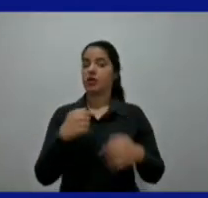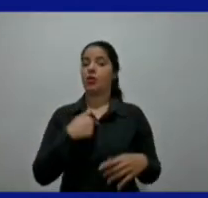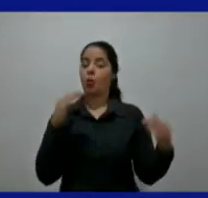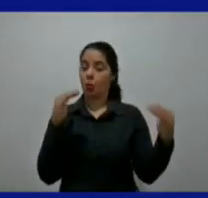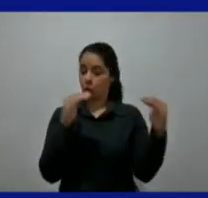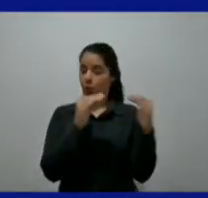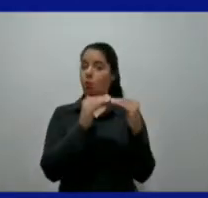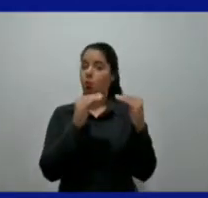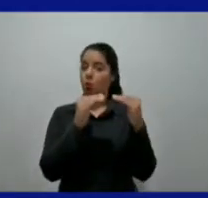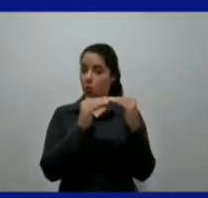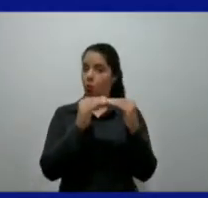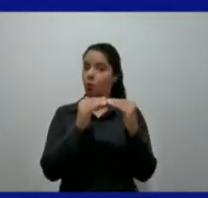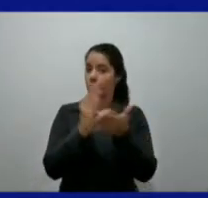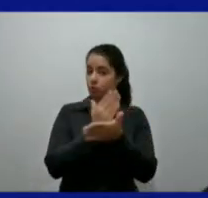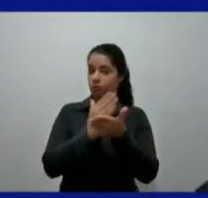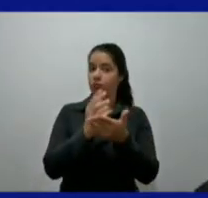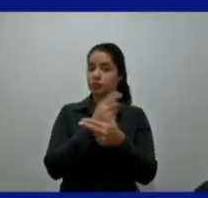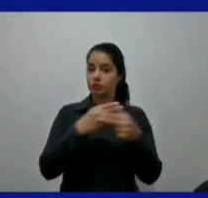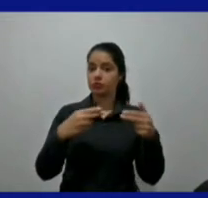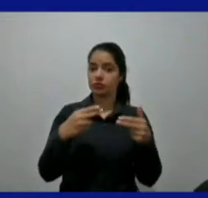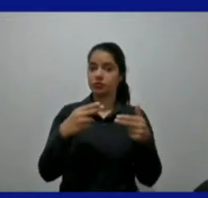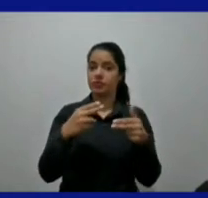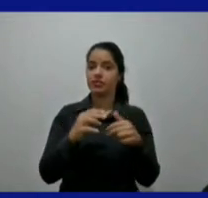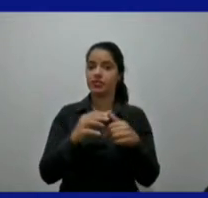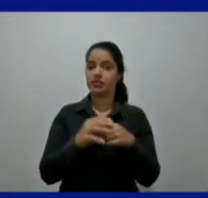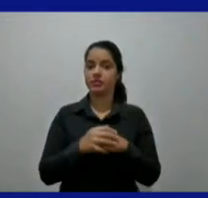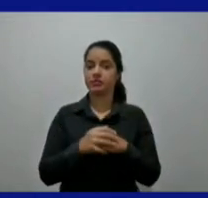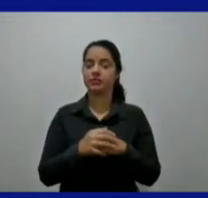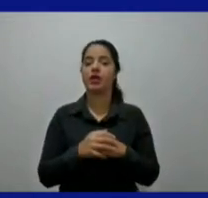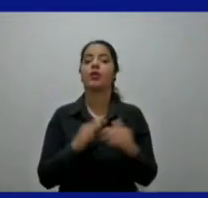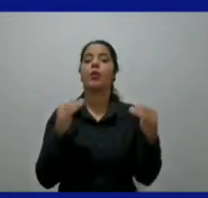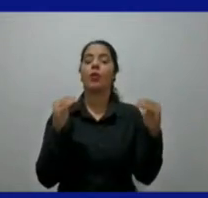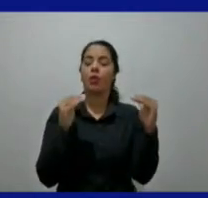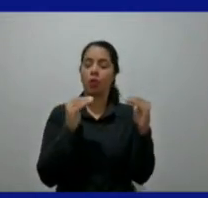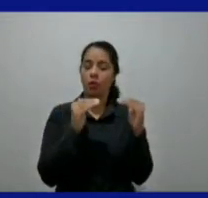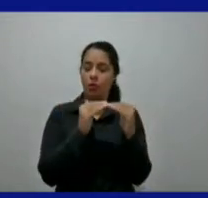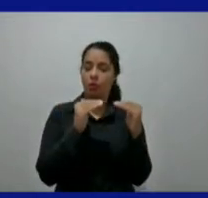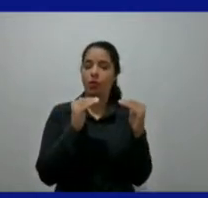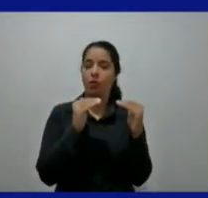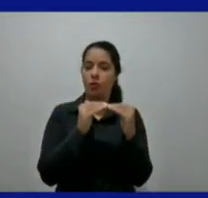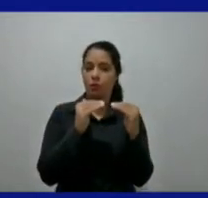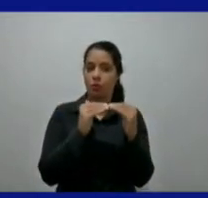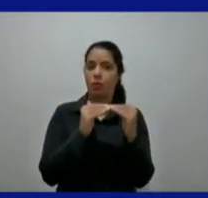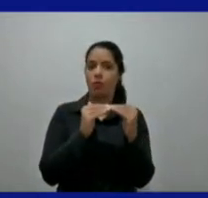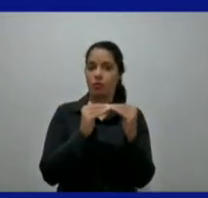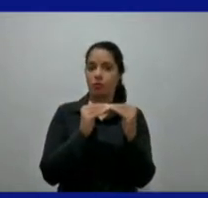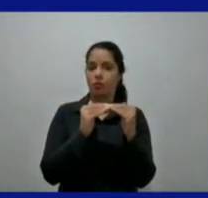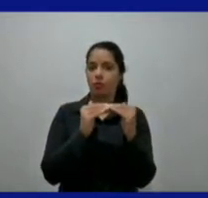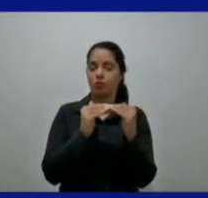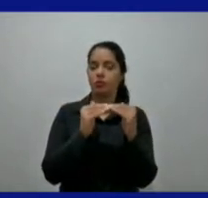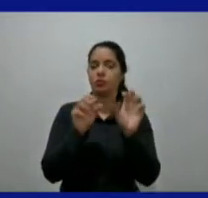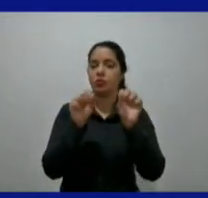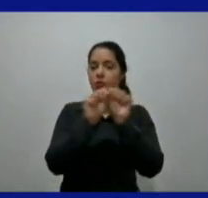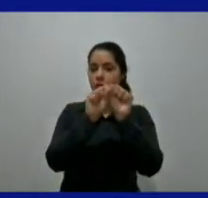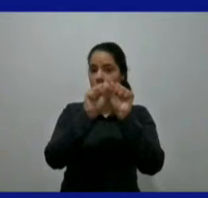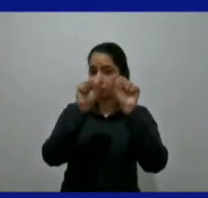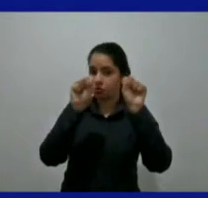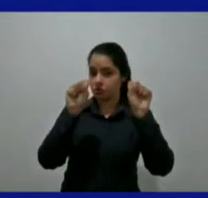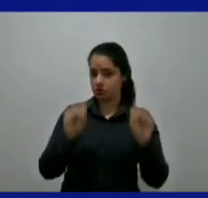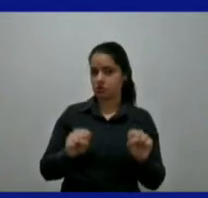A primeira é que, se concorde ou não, nós estamos num sistema capitalista e as empresas só